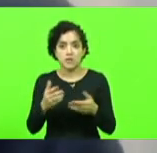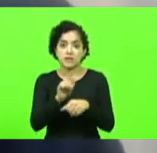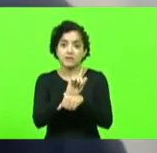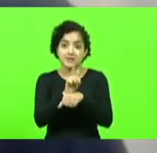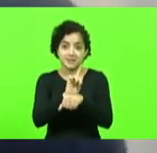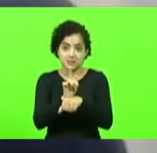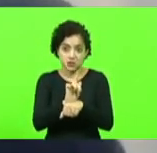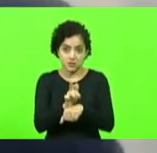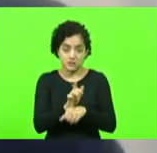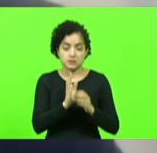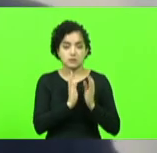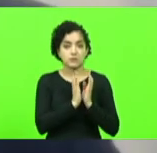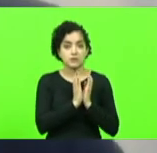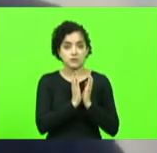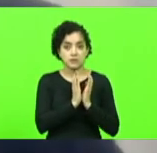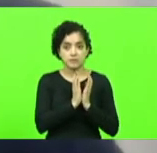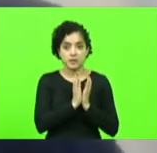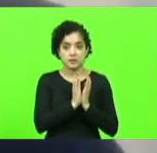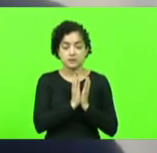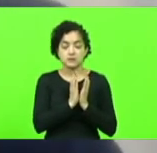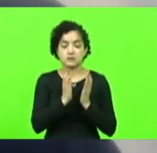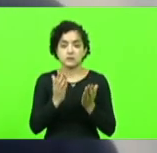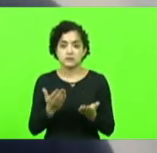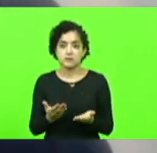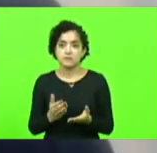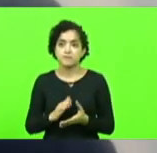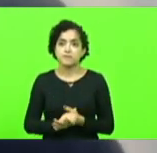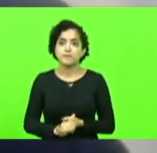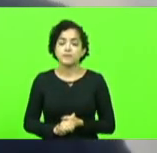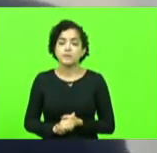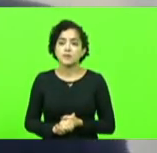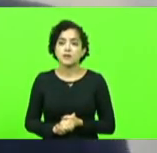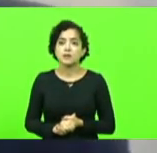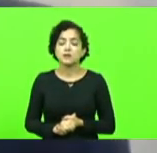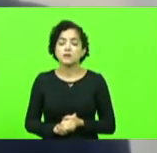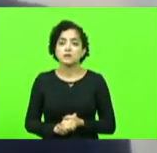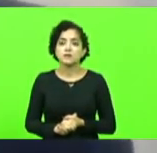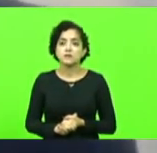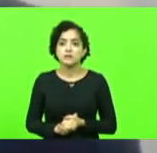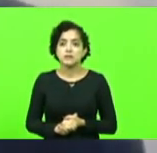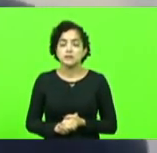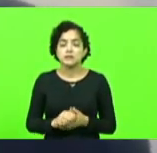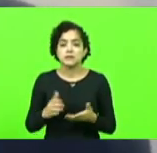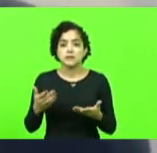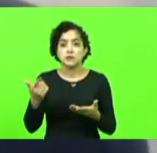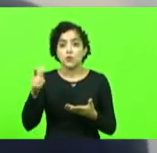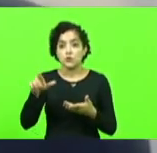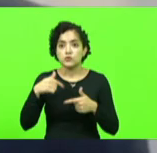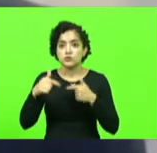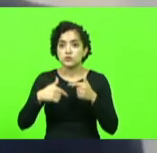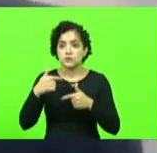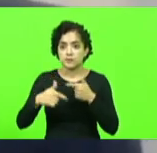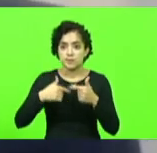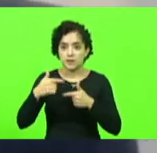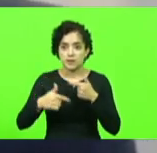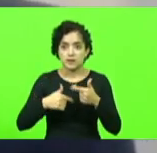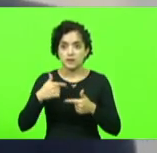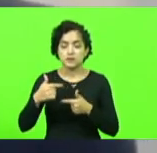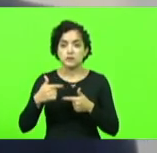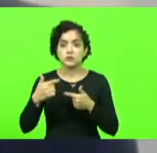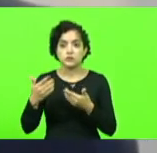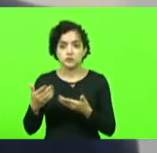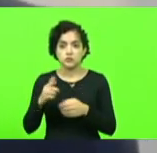APAES. Nos serviços, nós temos o CCR, que é de gestão estadual, e os demais serviços todos, eles são de